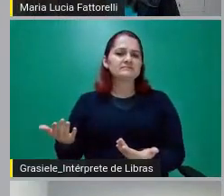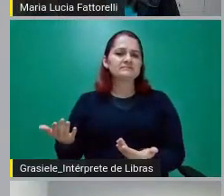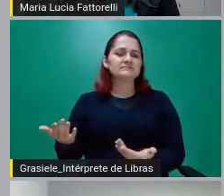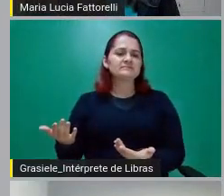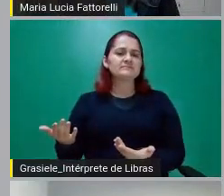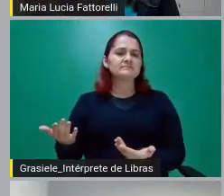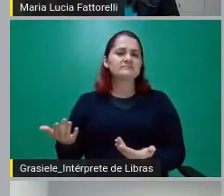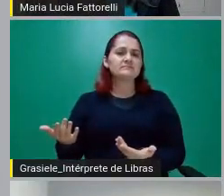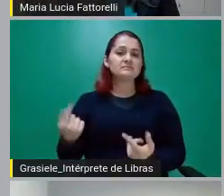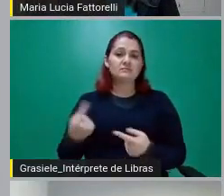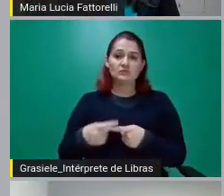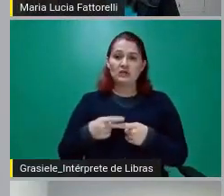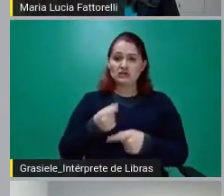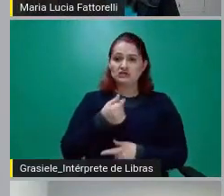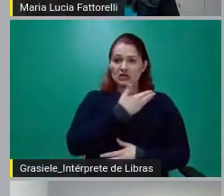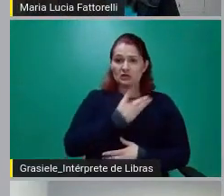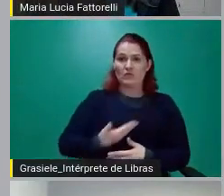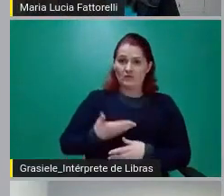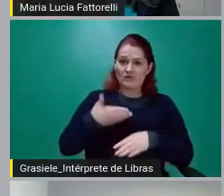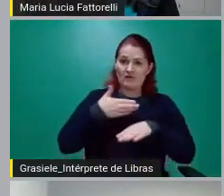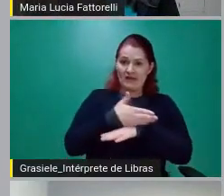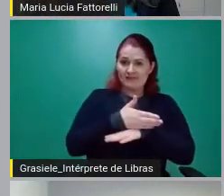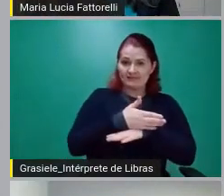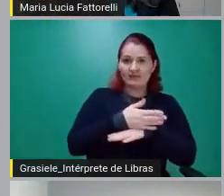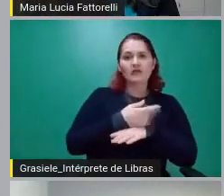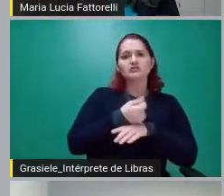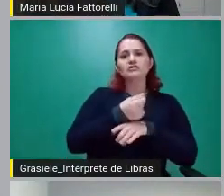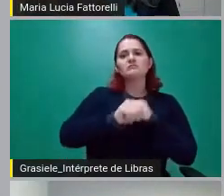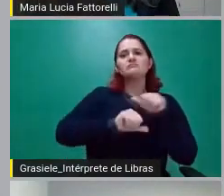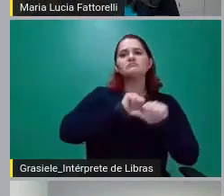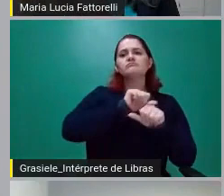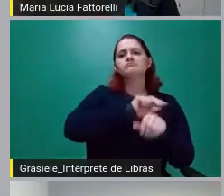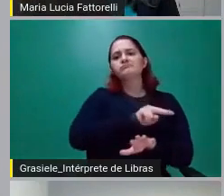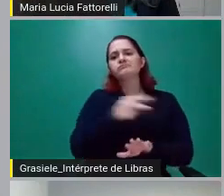destinatário desses direitos sociais fundamentais.